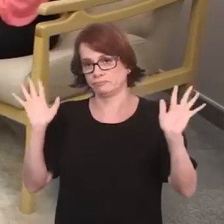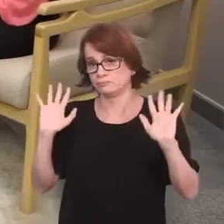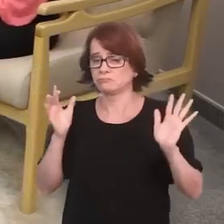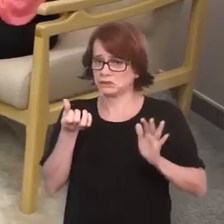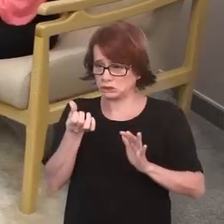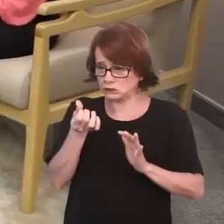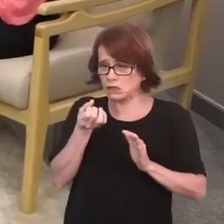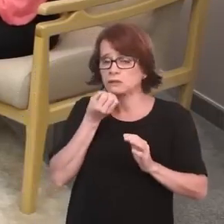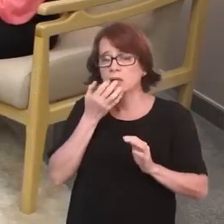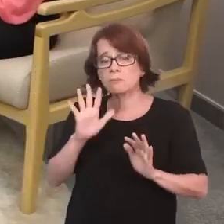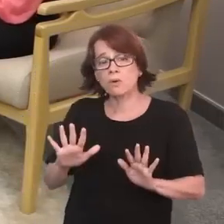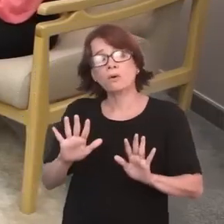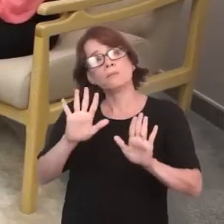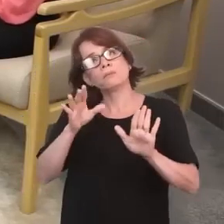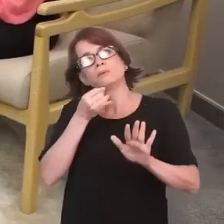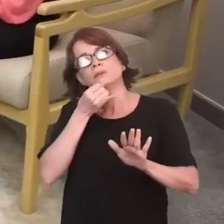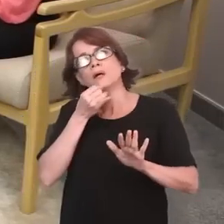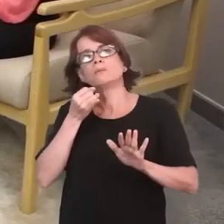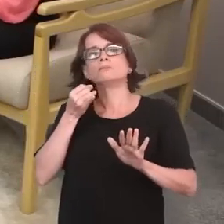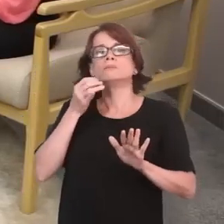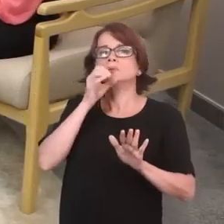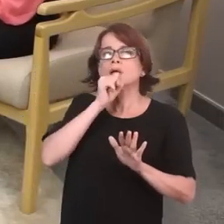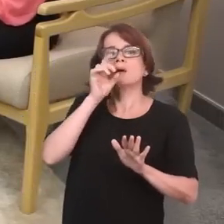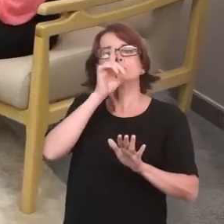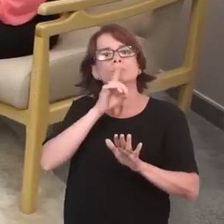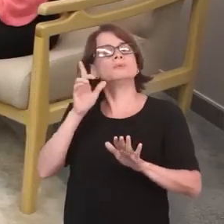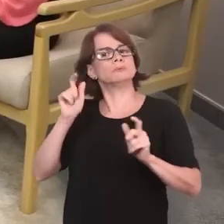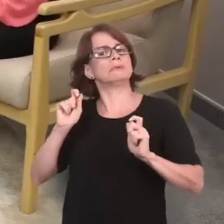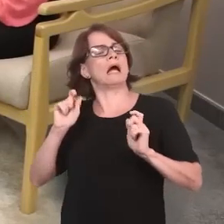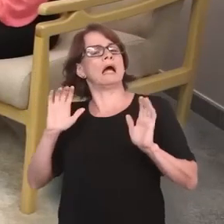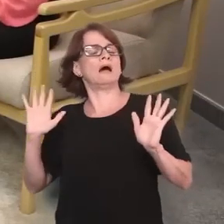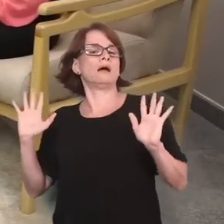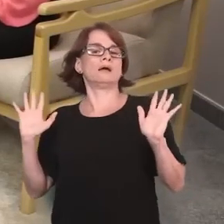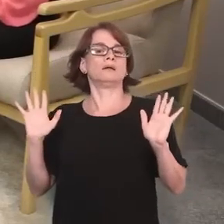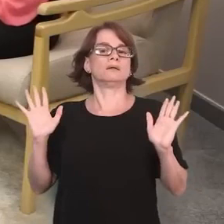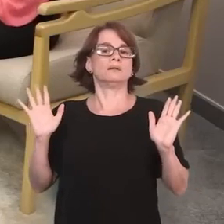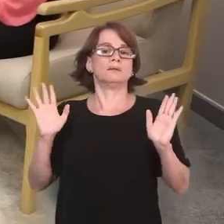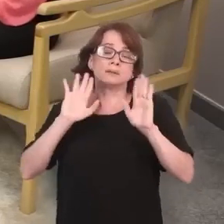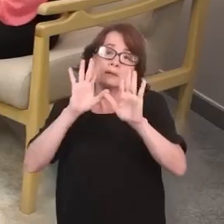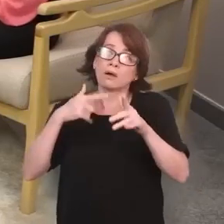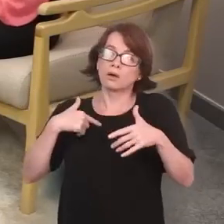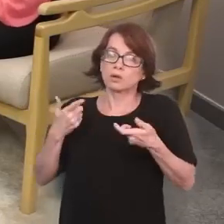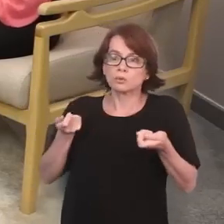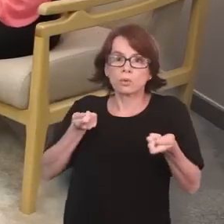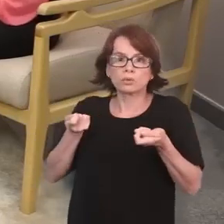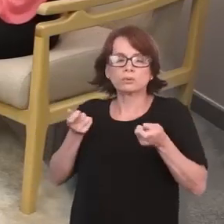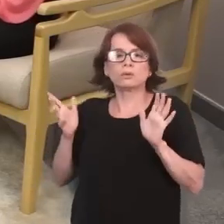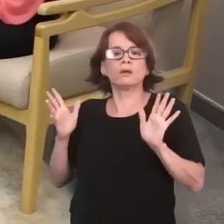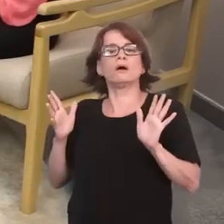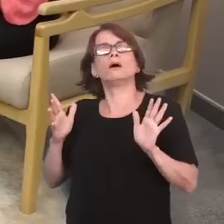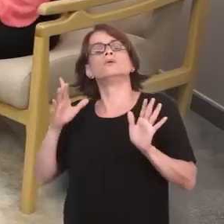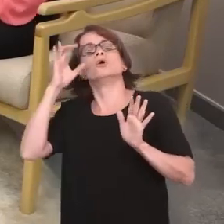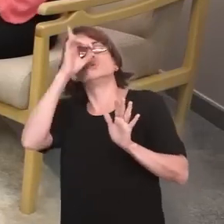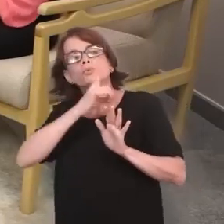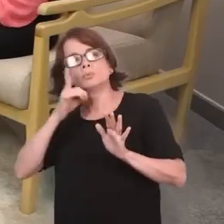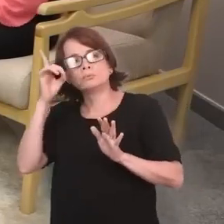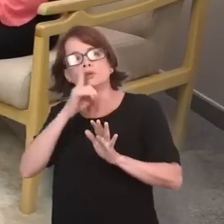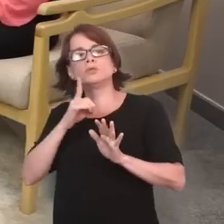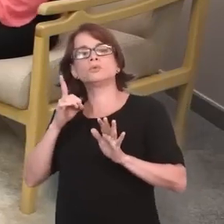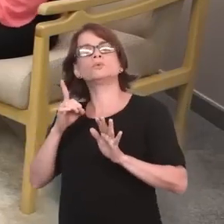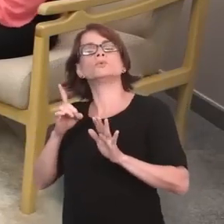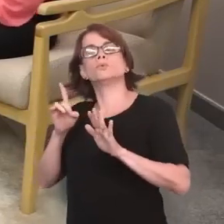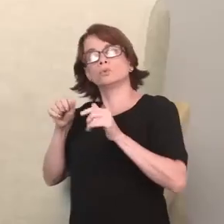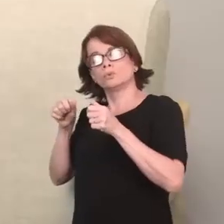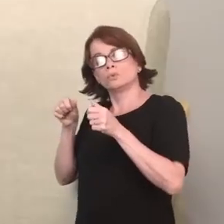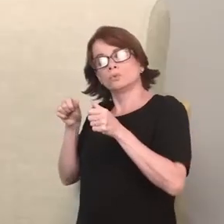sábado, mas pelo menos eu sinto assim, eu tô cuidando mais de mim e da família. Então assim, não, gente, ó, esse domingo vai ter não sei o que, não, esse domingo